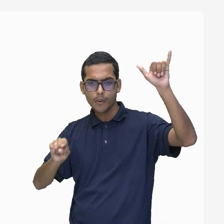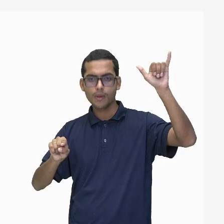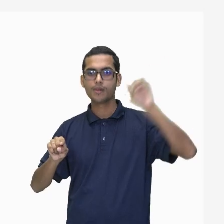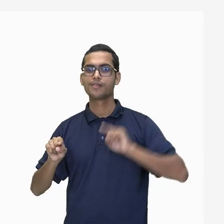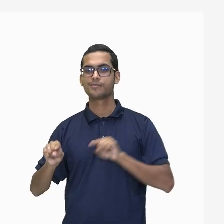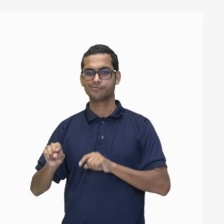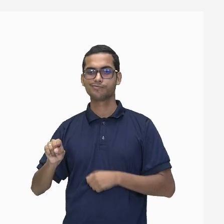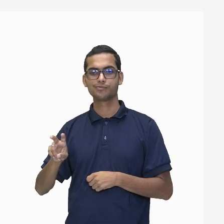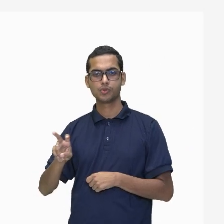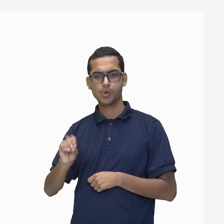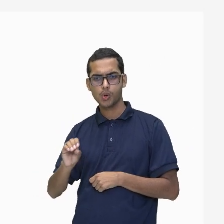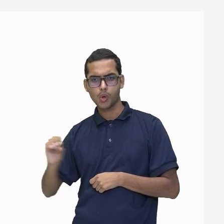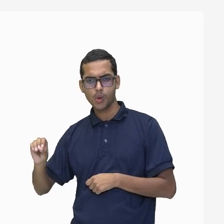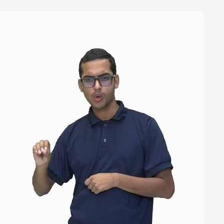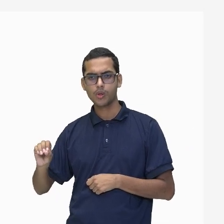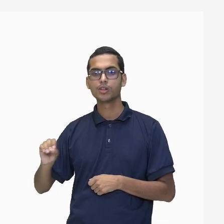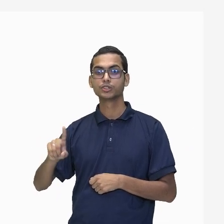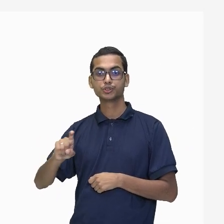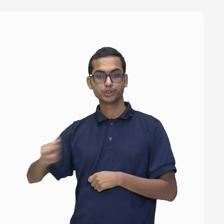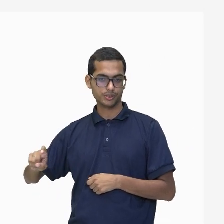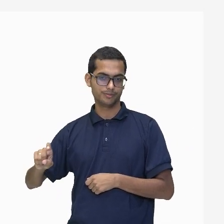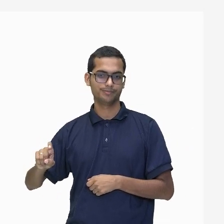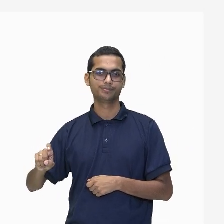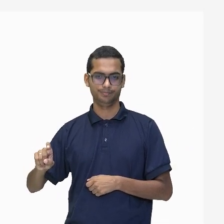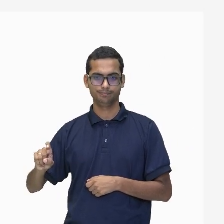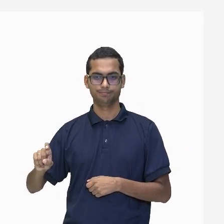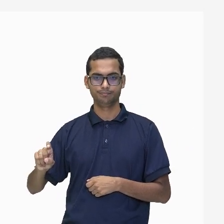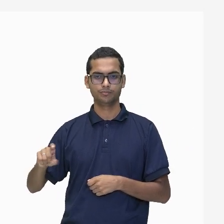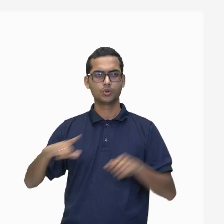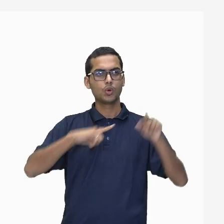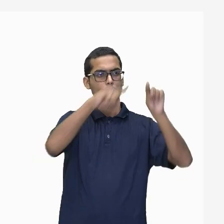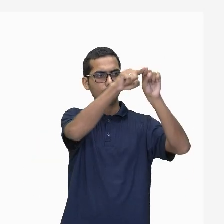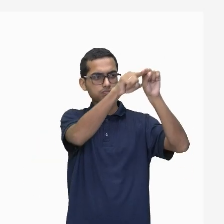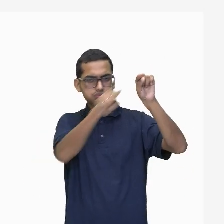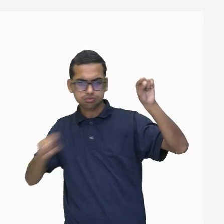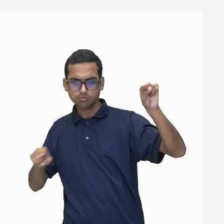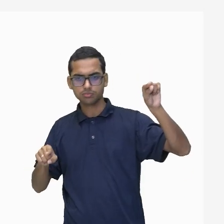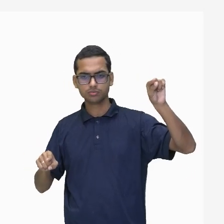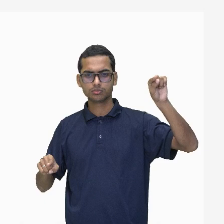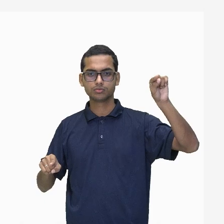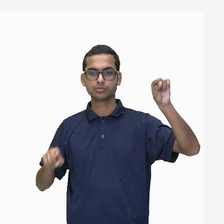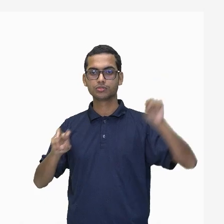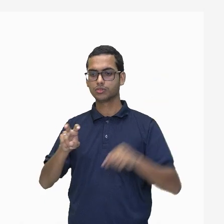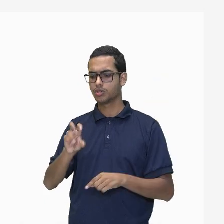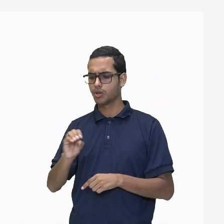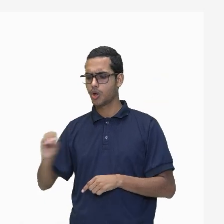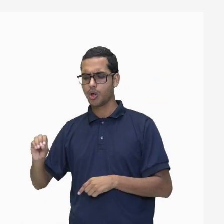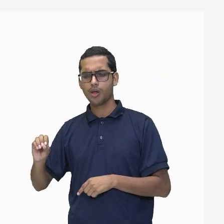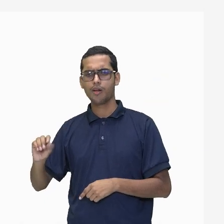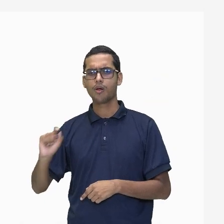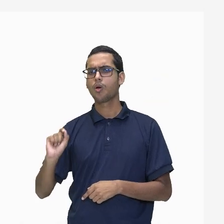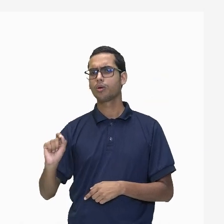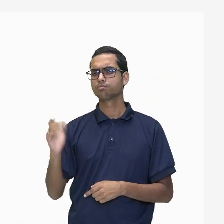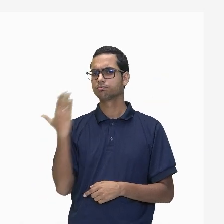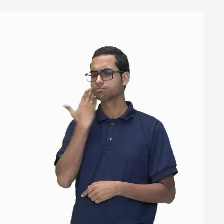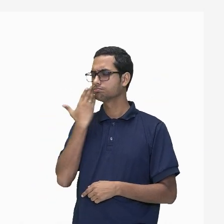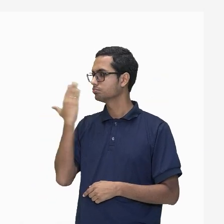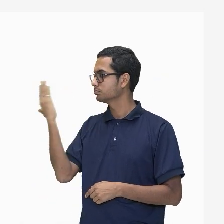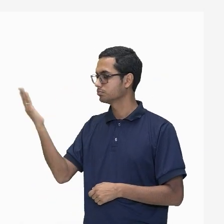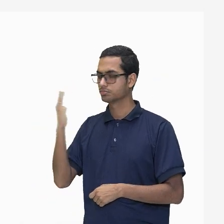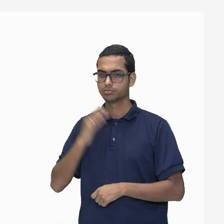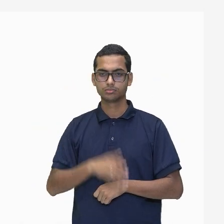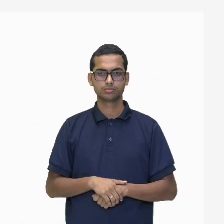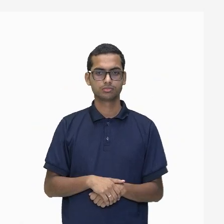onde intersecta aqui o eixo de X. Ou seja, o 500. Quem é o 500 mesmo? Vamos colocar